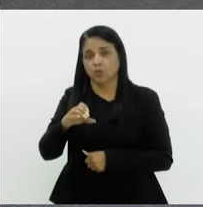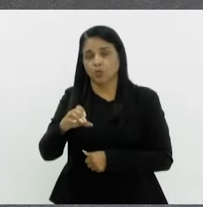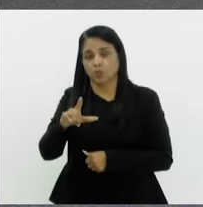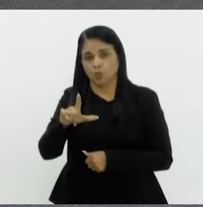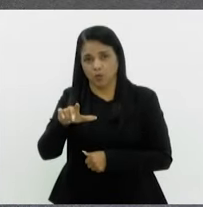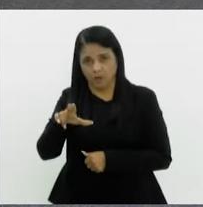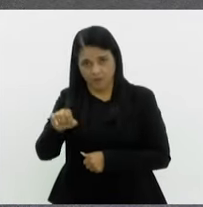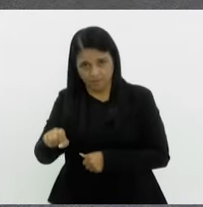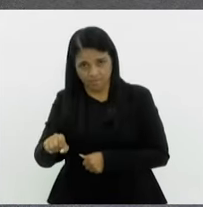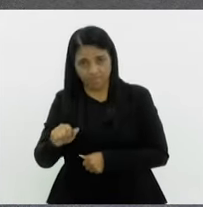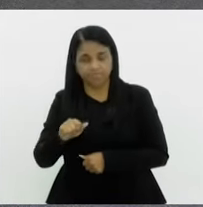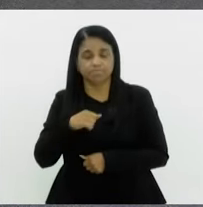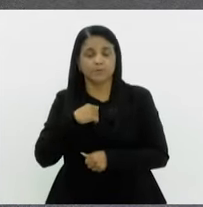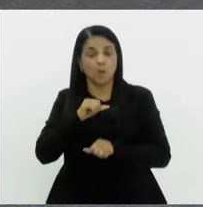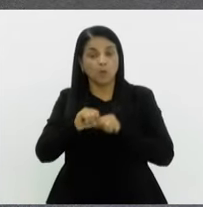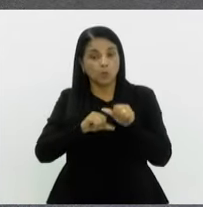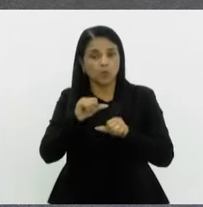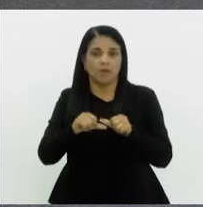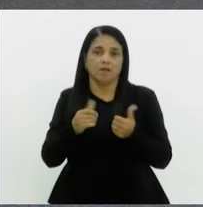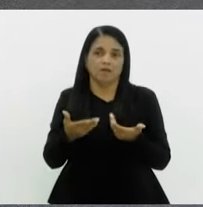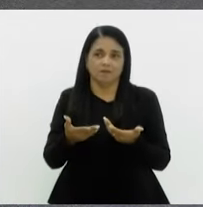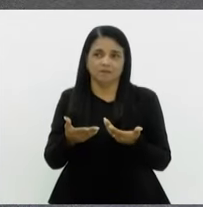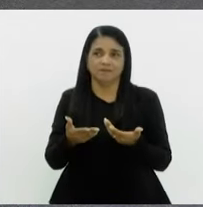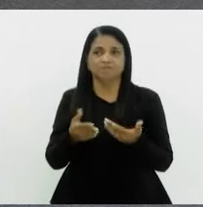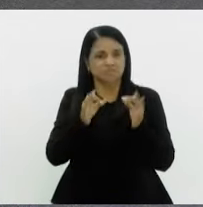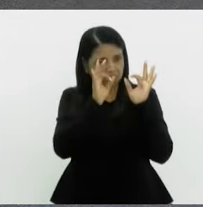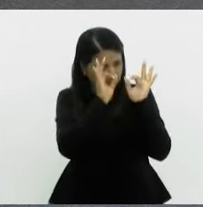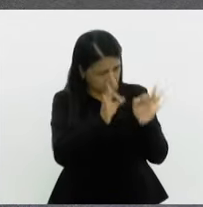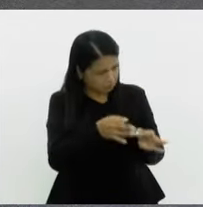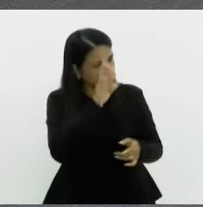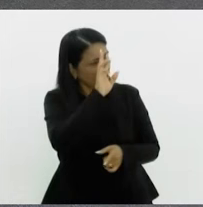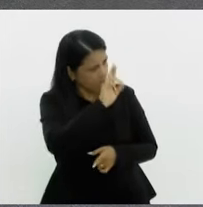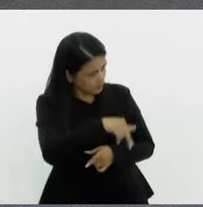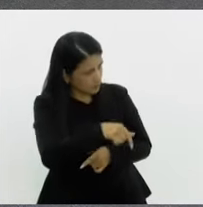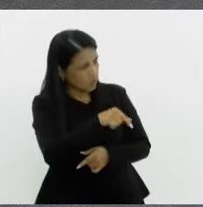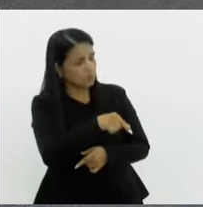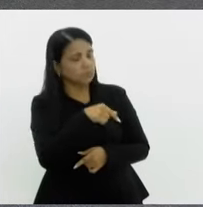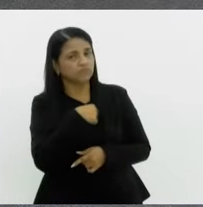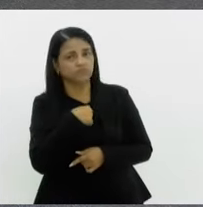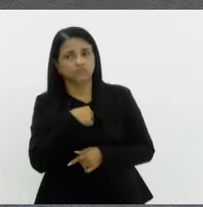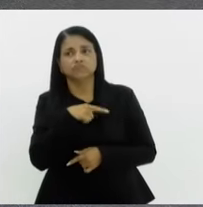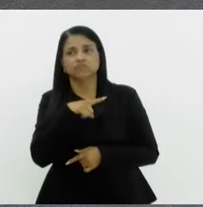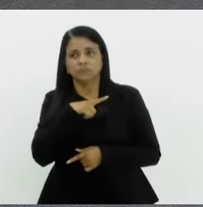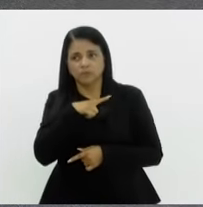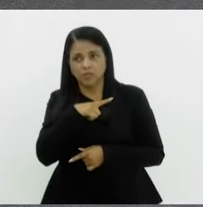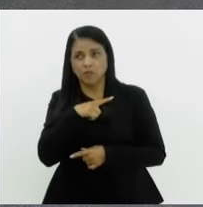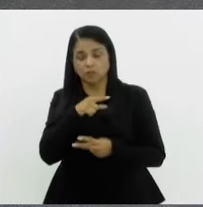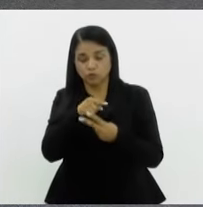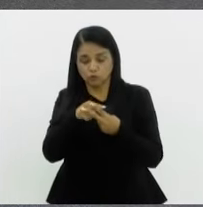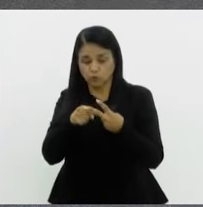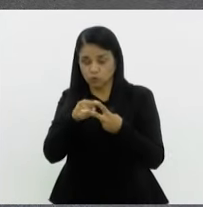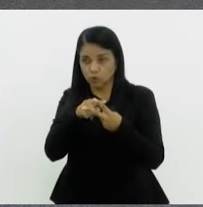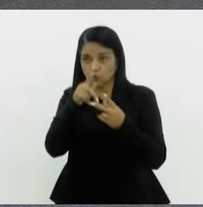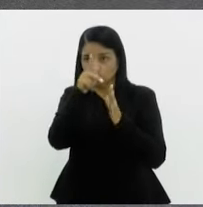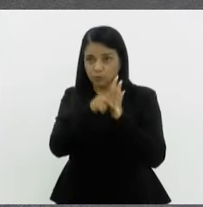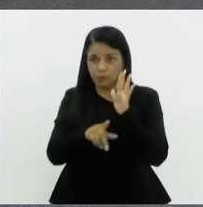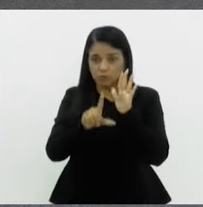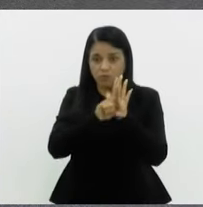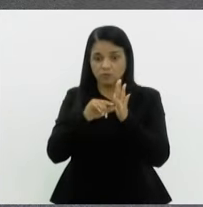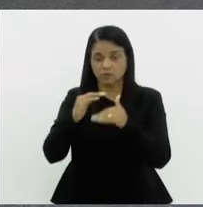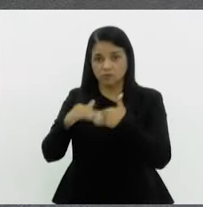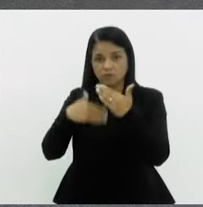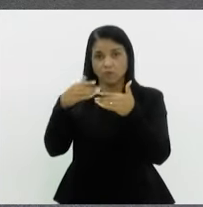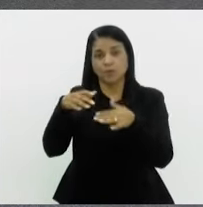isso. Então, o senhor está corretíssimo dizer, nós temos dois projetos em desenvolvimento